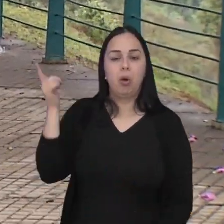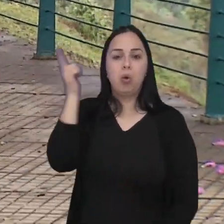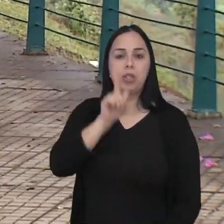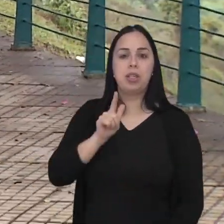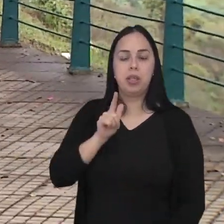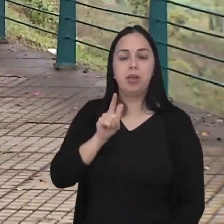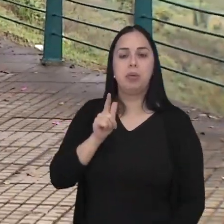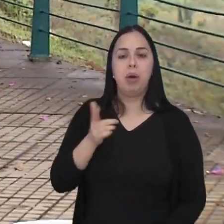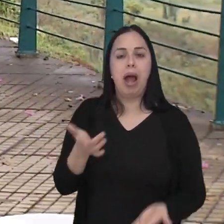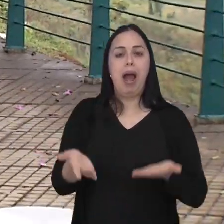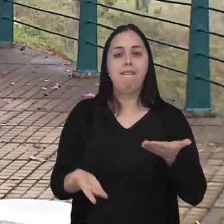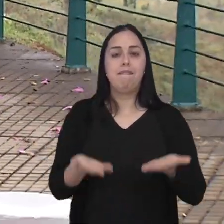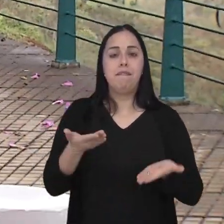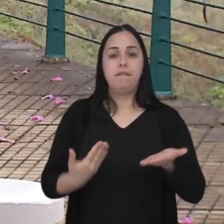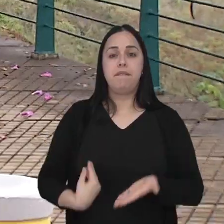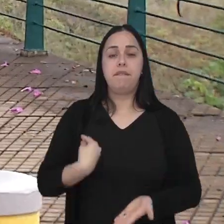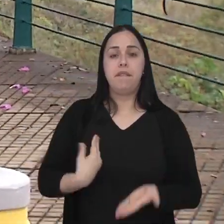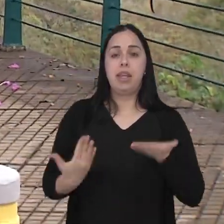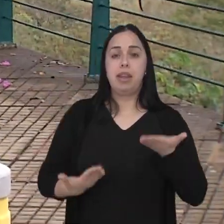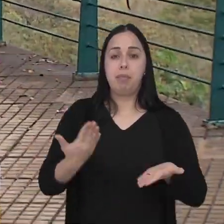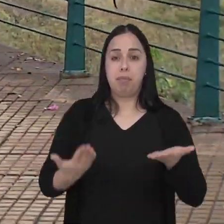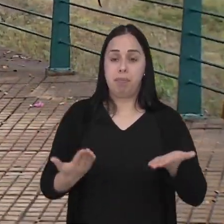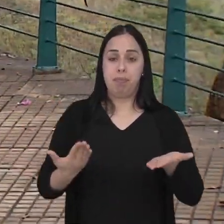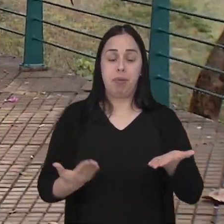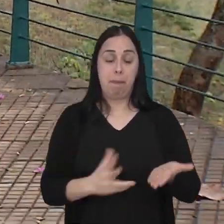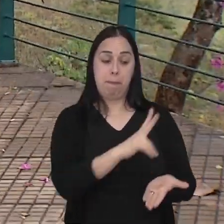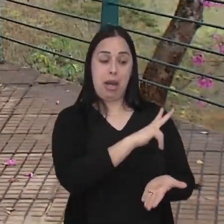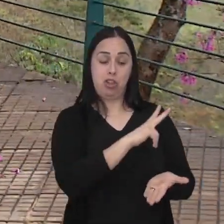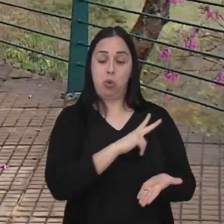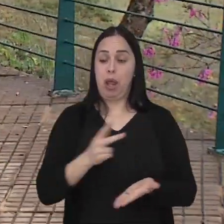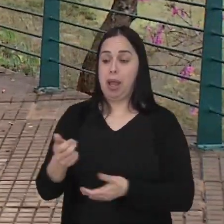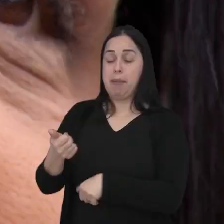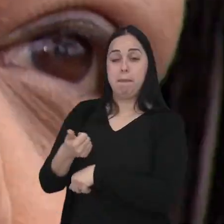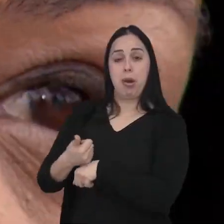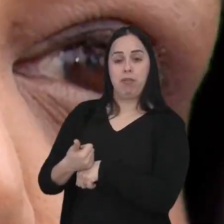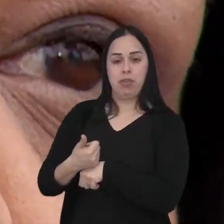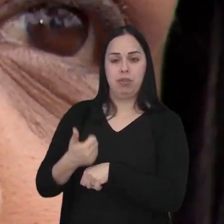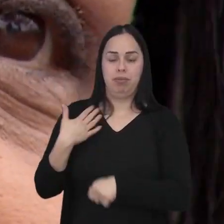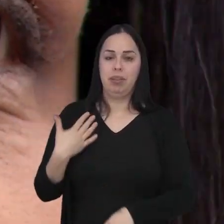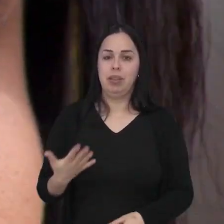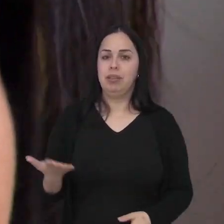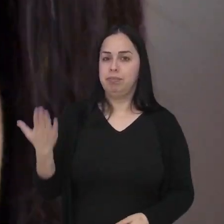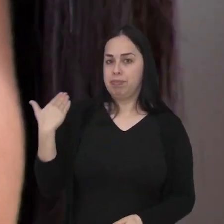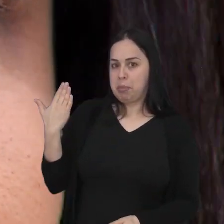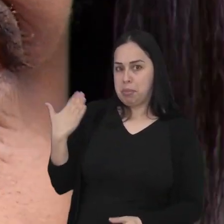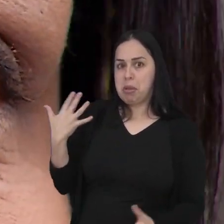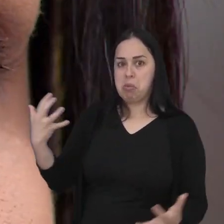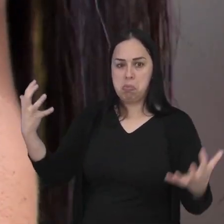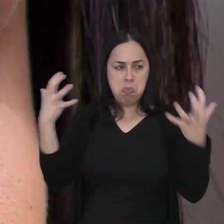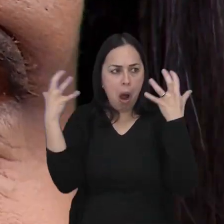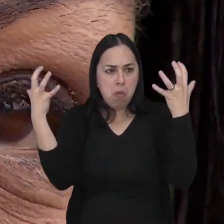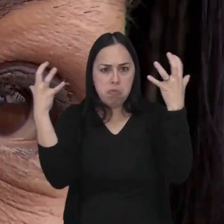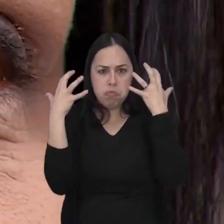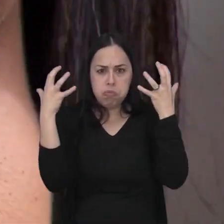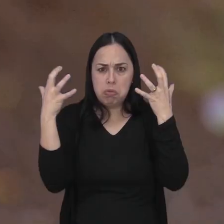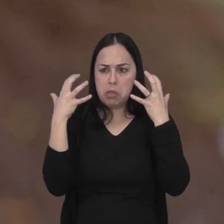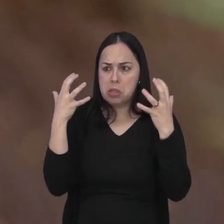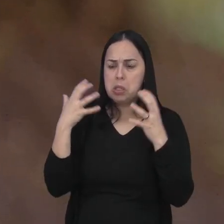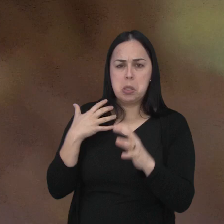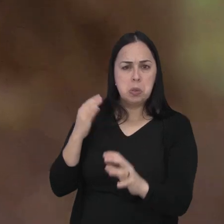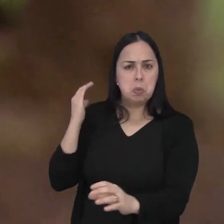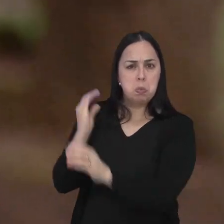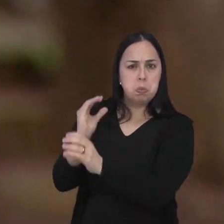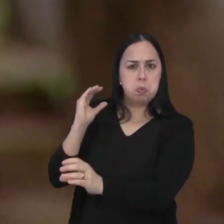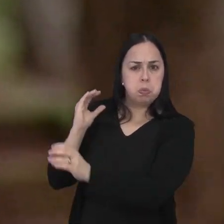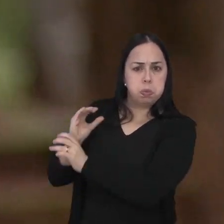Daniele conseguiu caminhar e encontrar o equilíbrio pessoal e profissional. Há pouco tempo, a sobrecarga, a pressão e a